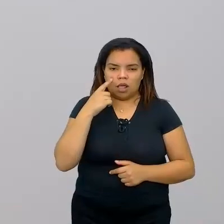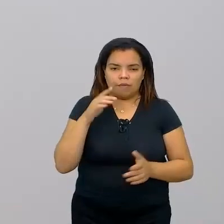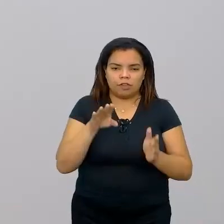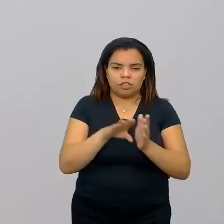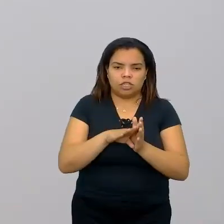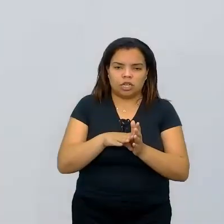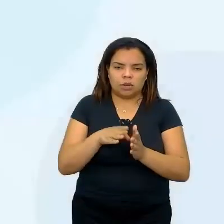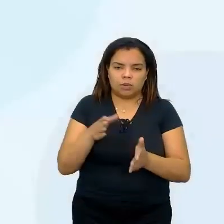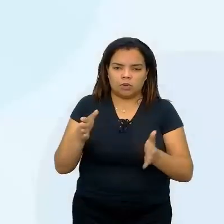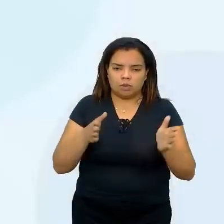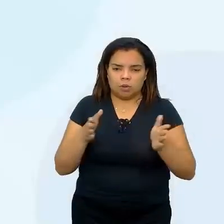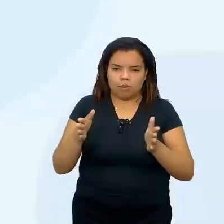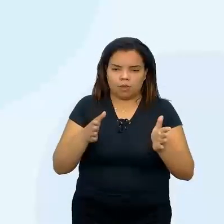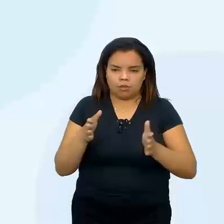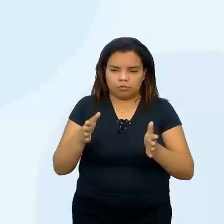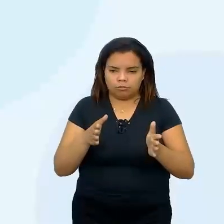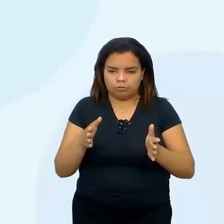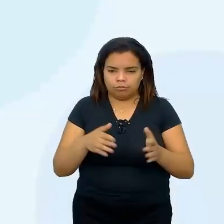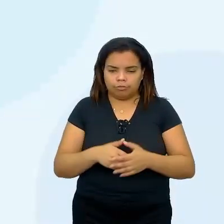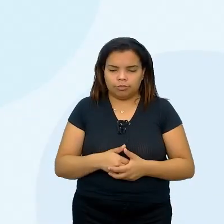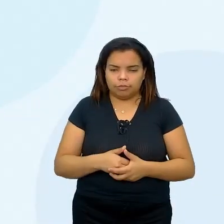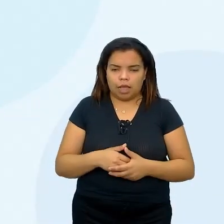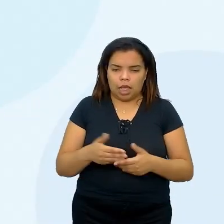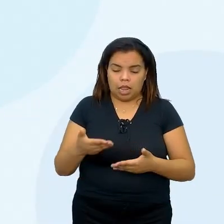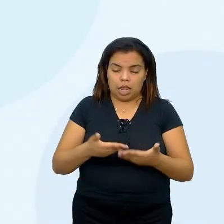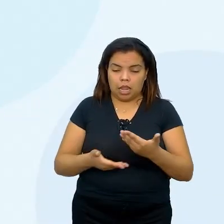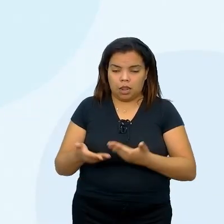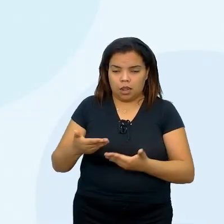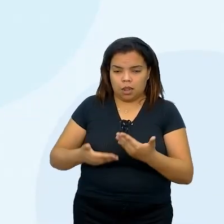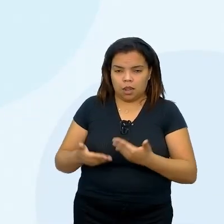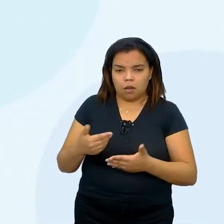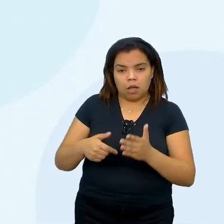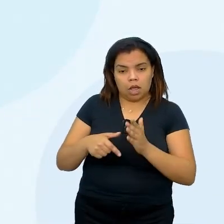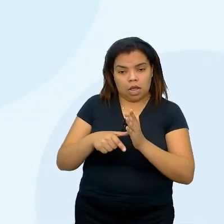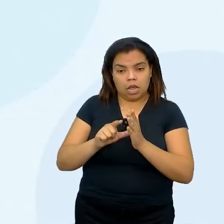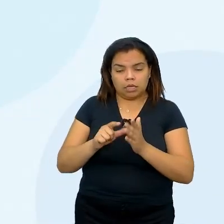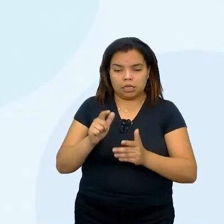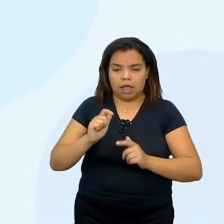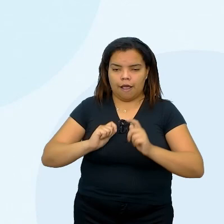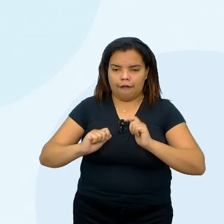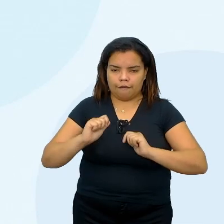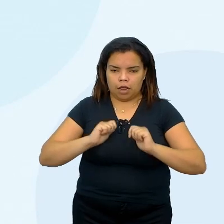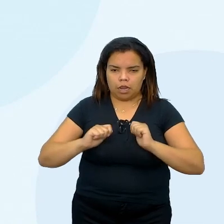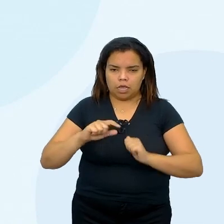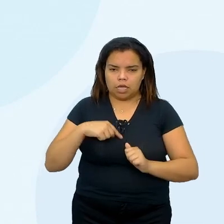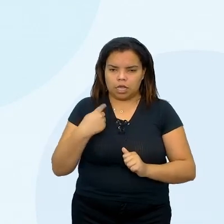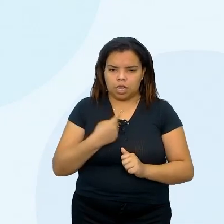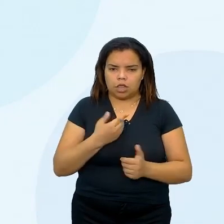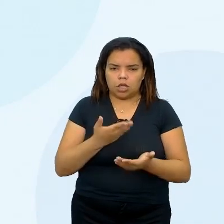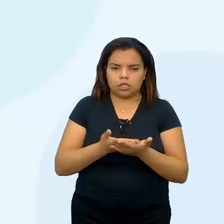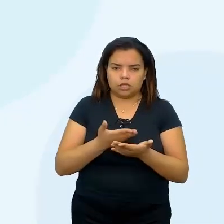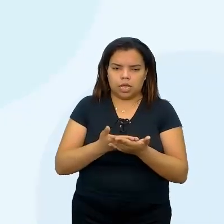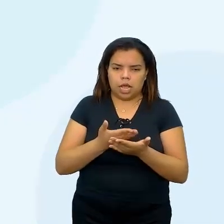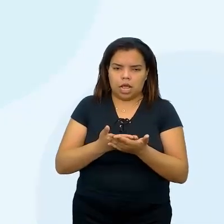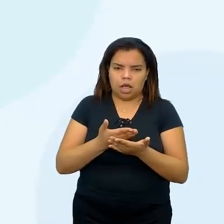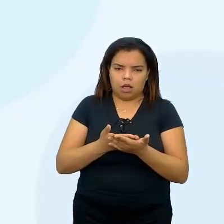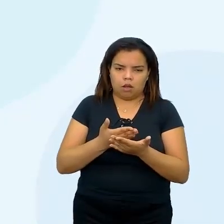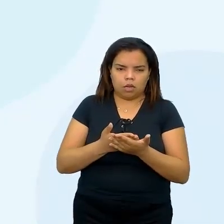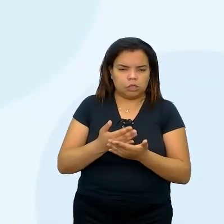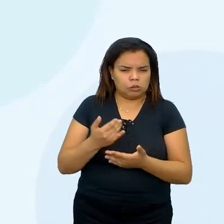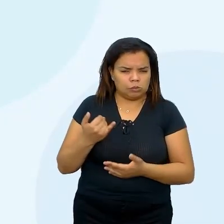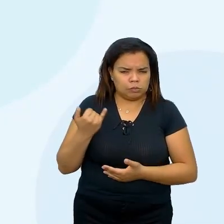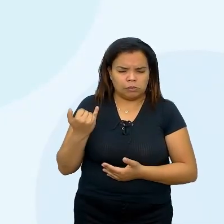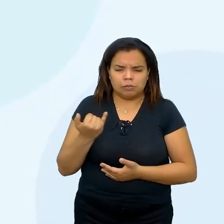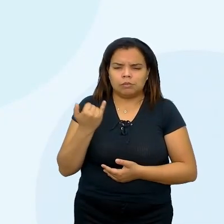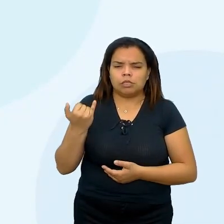para o nosso momento de interação. Antes de mais nada, né, avaliem a nossa aula, é super importante a sua avaliação, né,